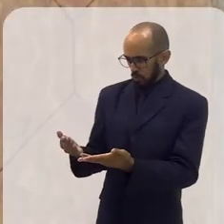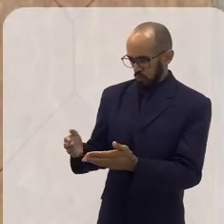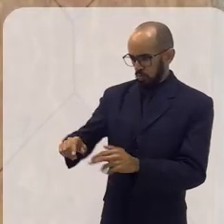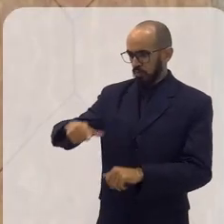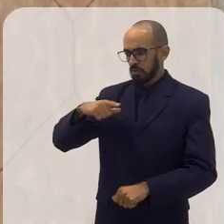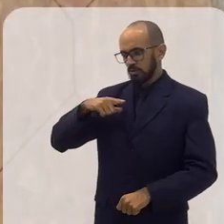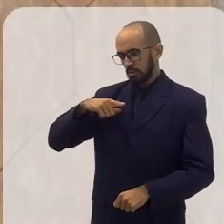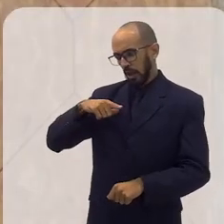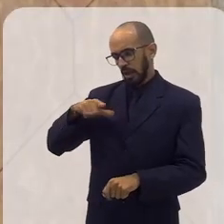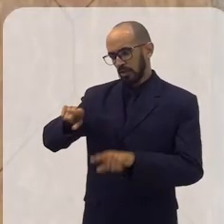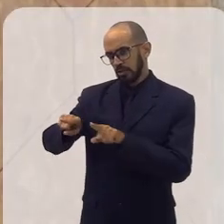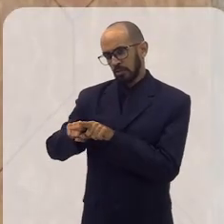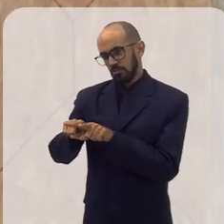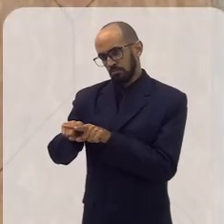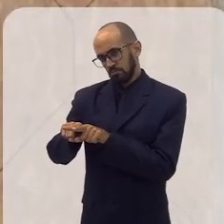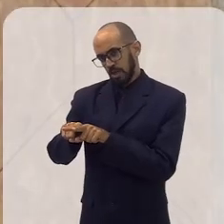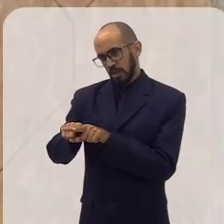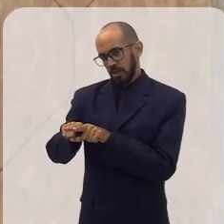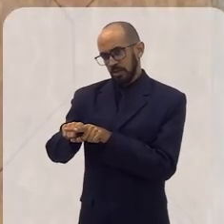que